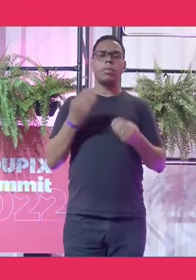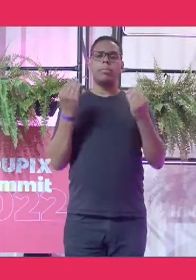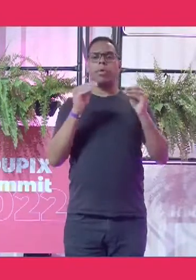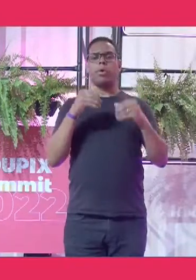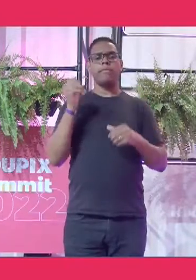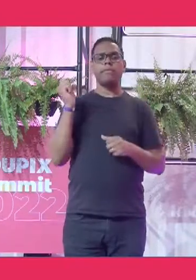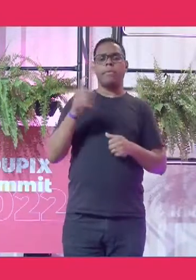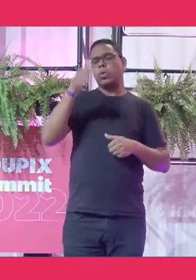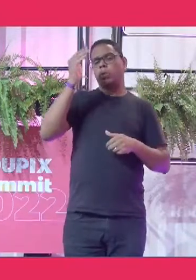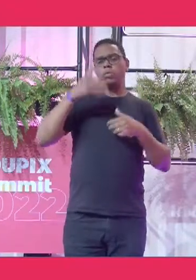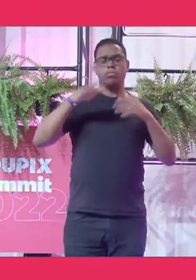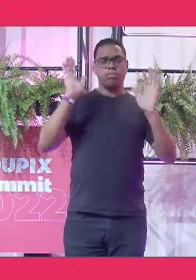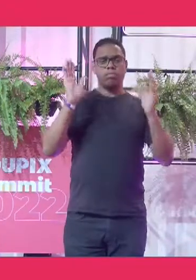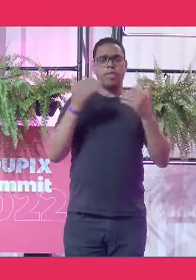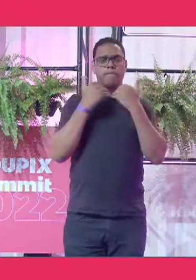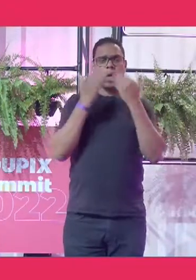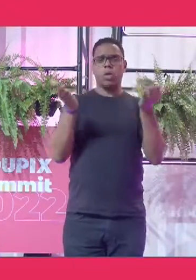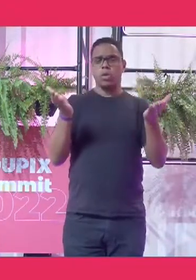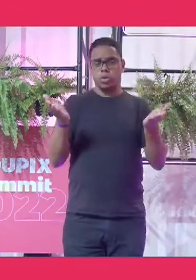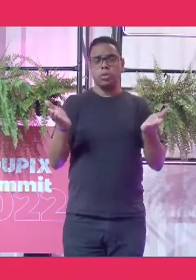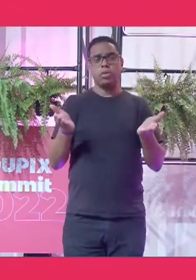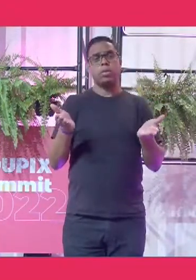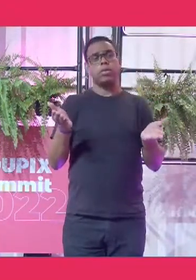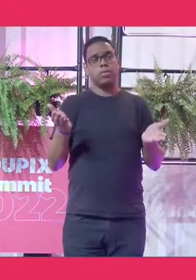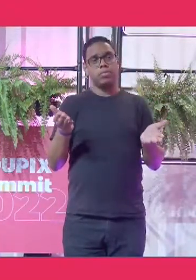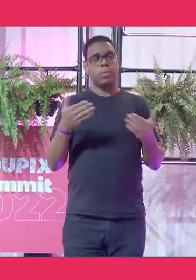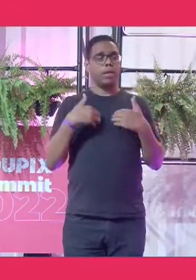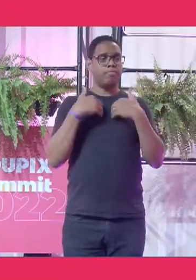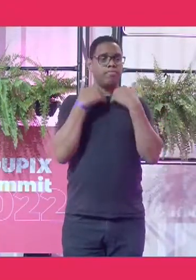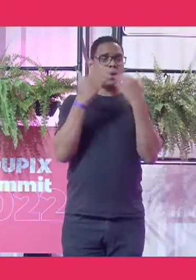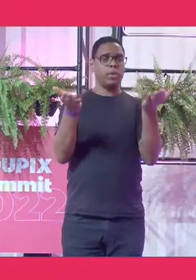foda-se, não sei se... Bom, foda-se.